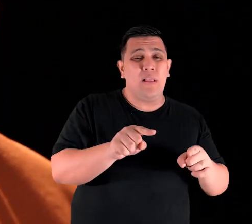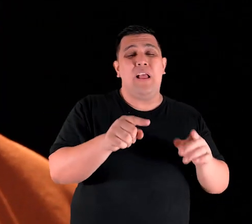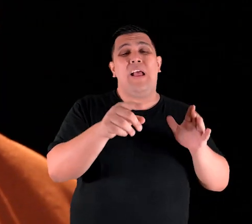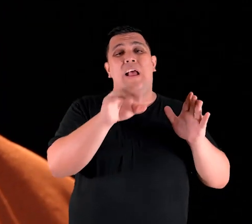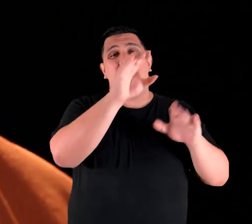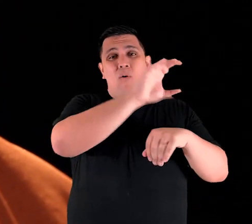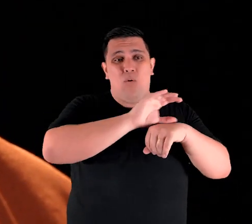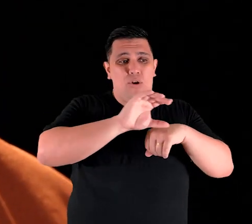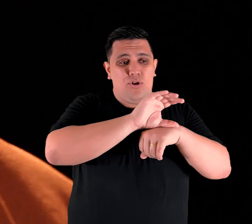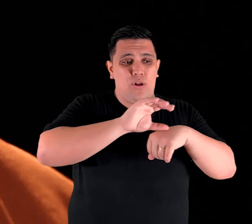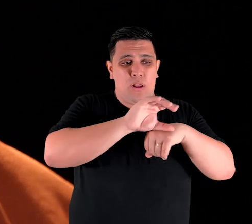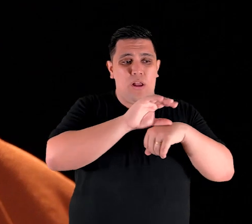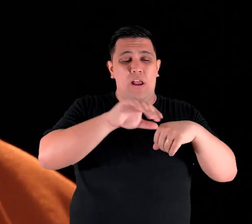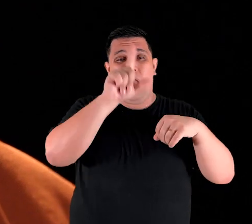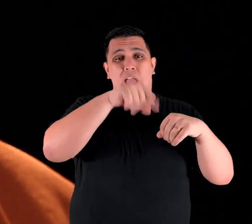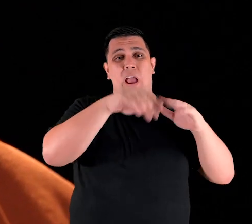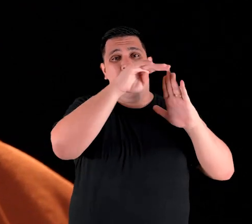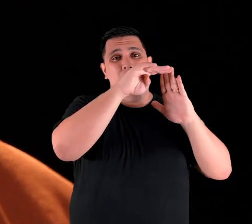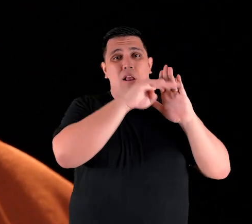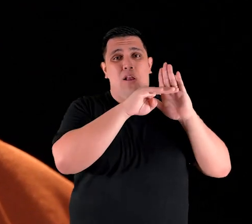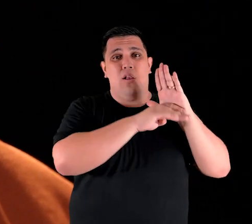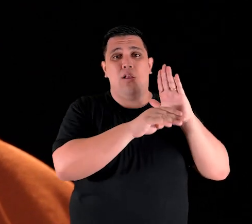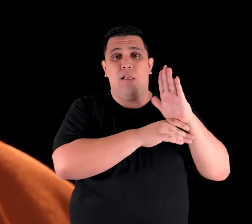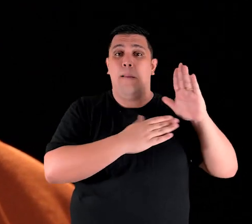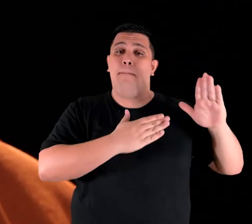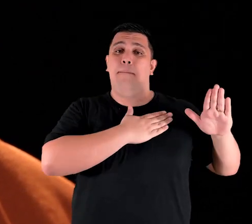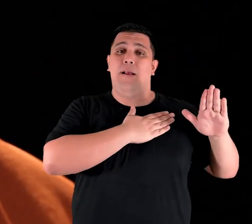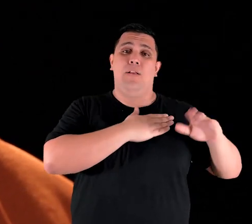é a ata do pacto social.